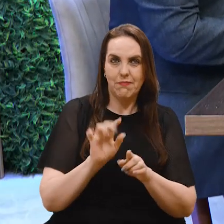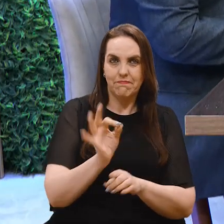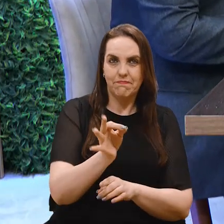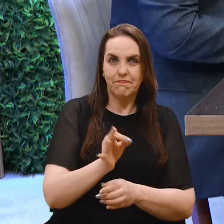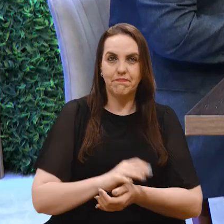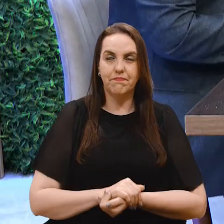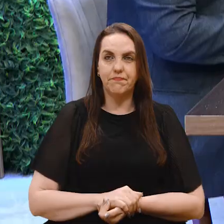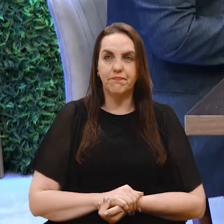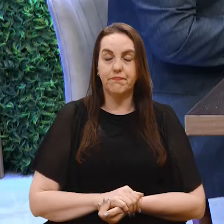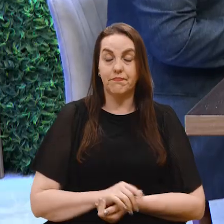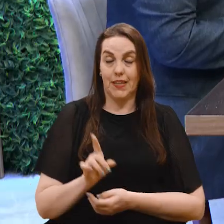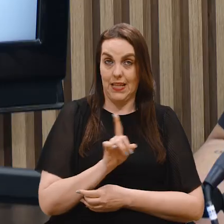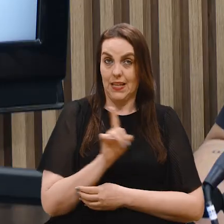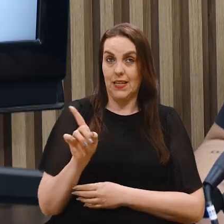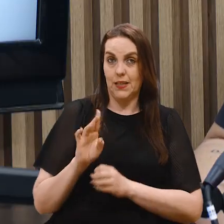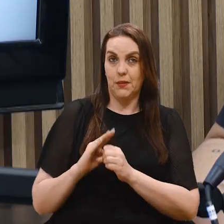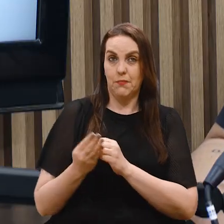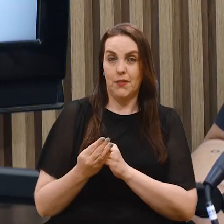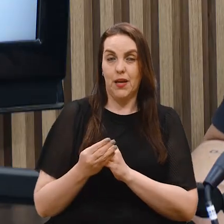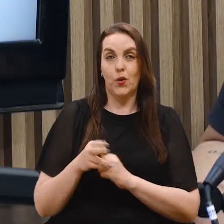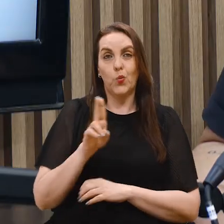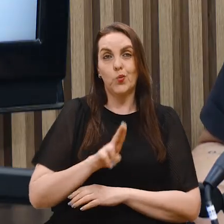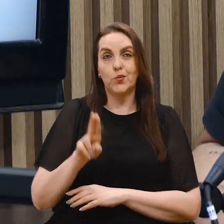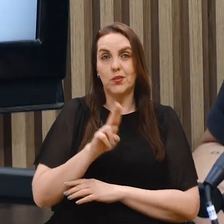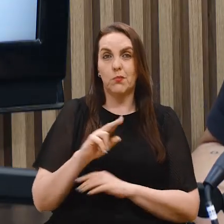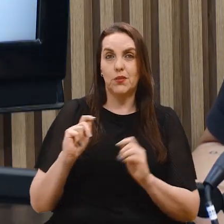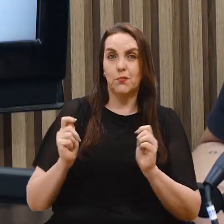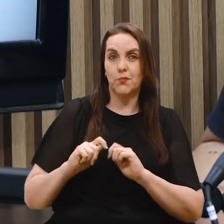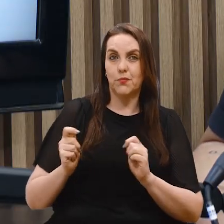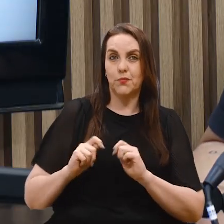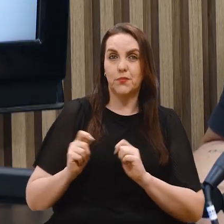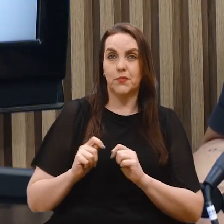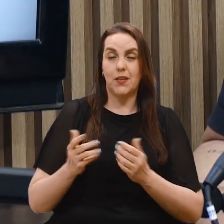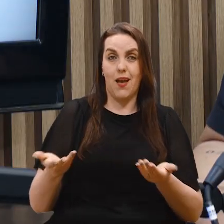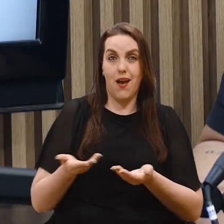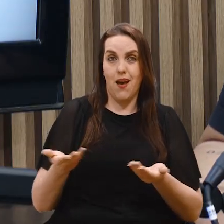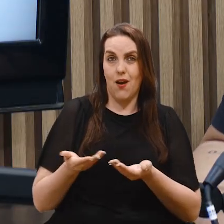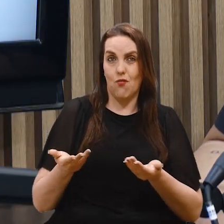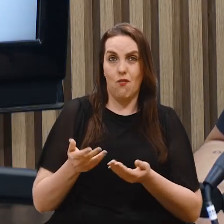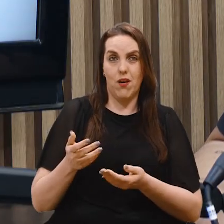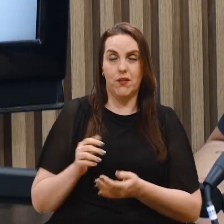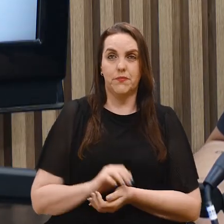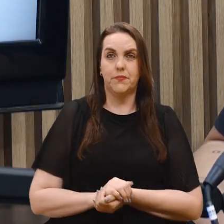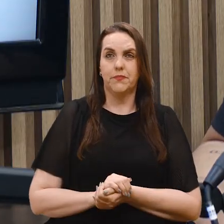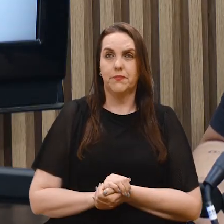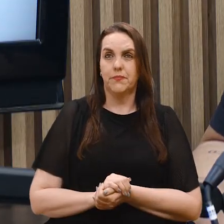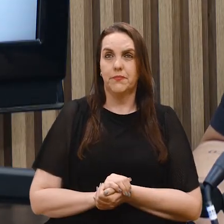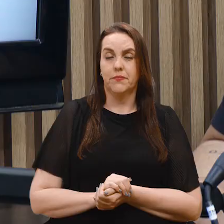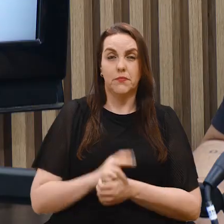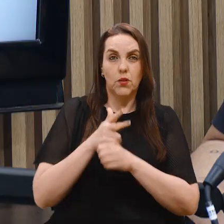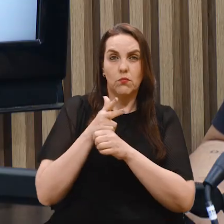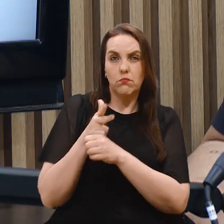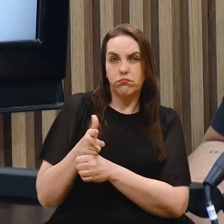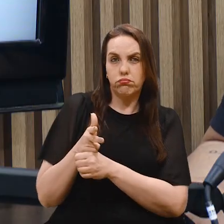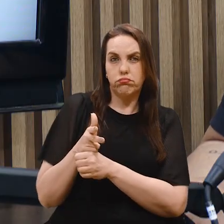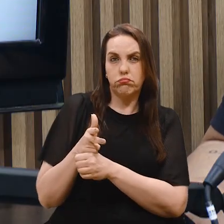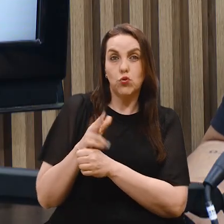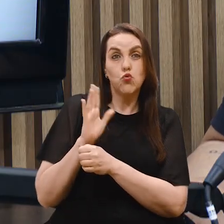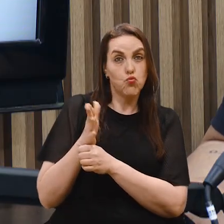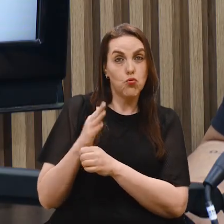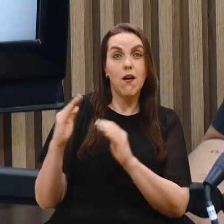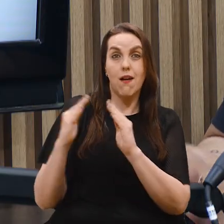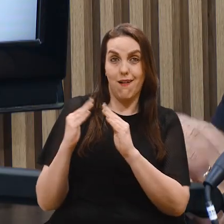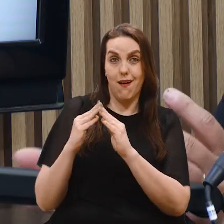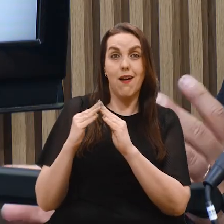gente utiliza, né, das ferramentas, vamos dizer assim, da atualidade, cara. Colocamos até uma câmera na casa de uma